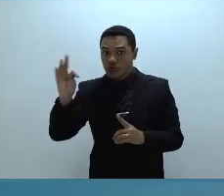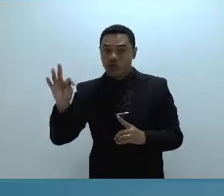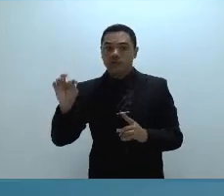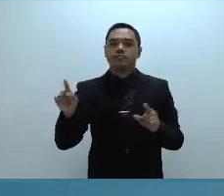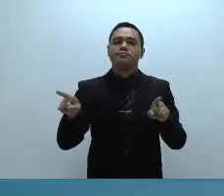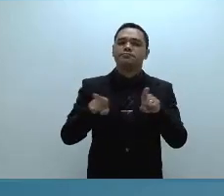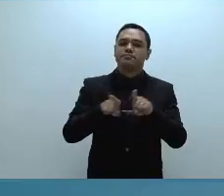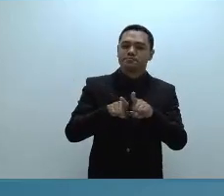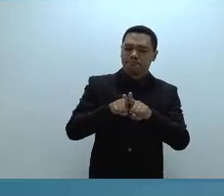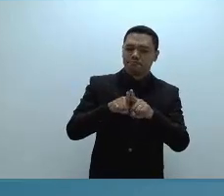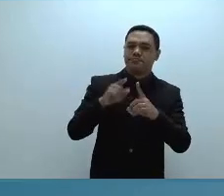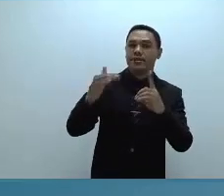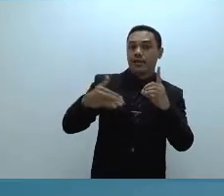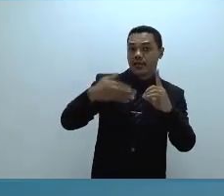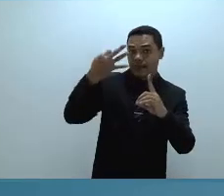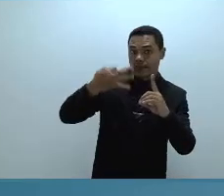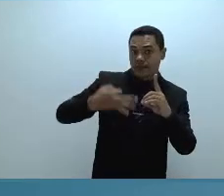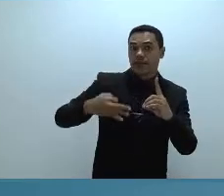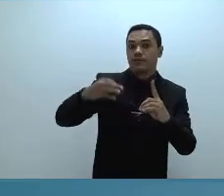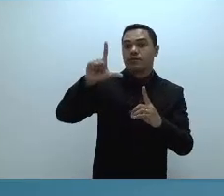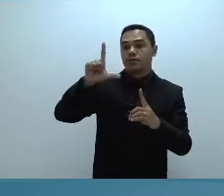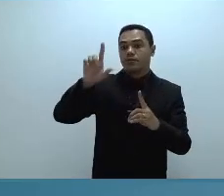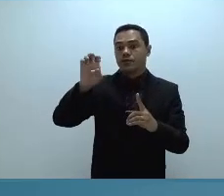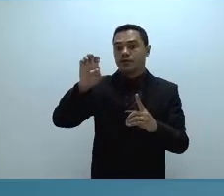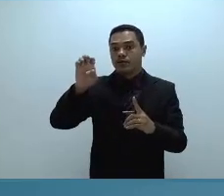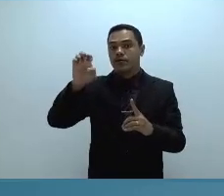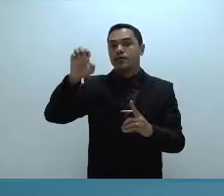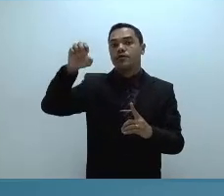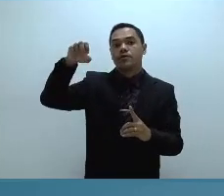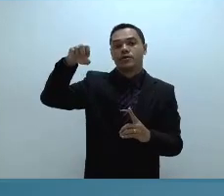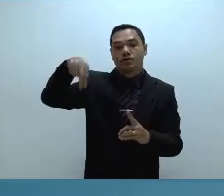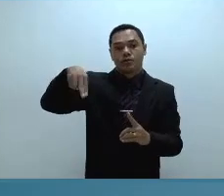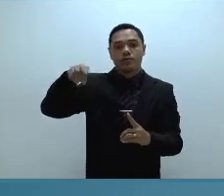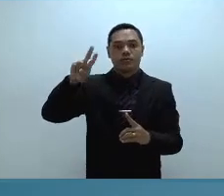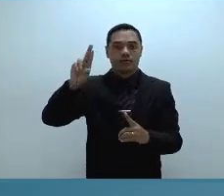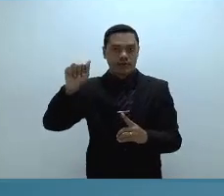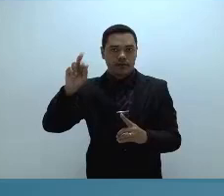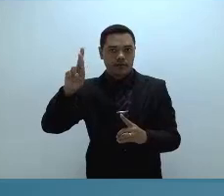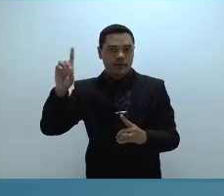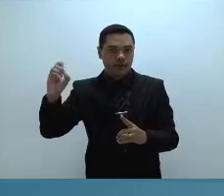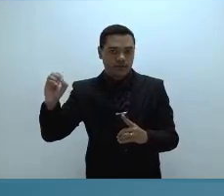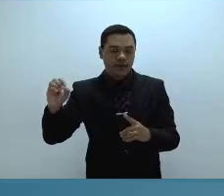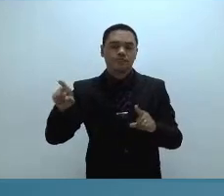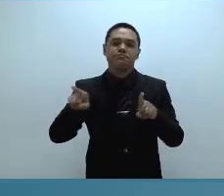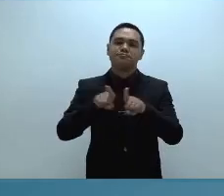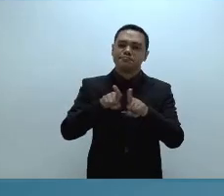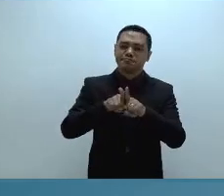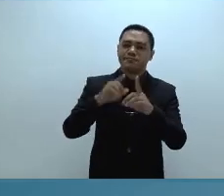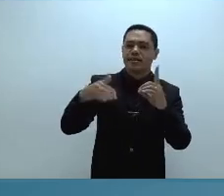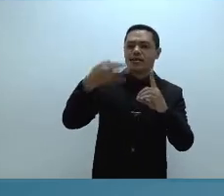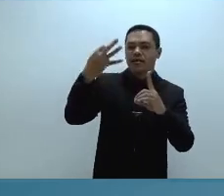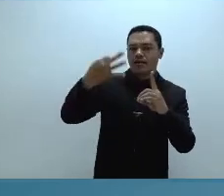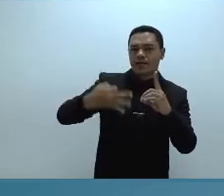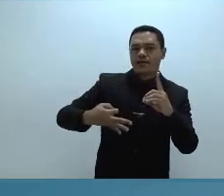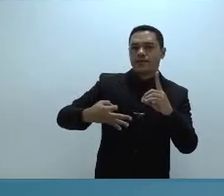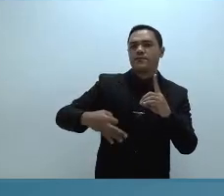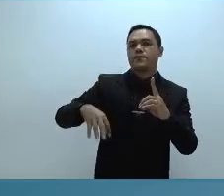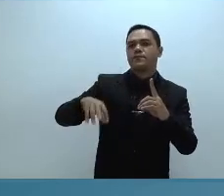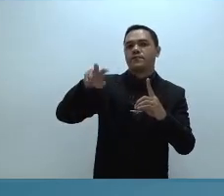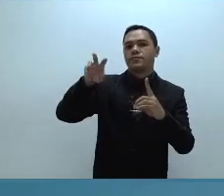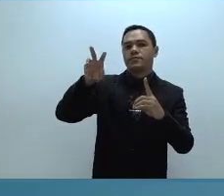falta de plantão, desembargadora Nazaré Saavedra, desembargadora Célia Regina, que está em